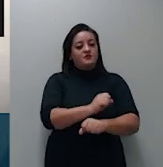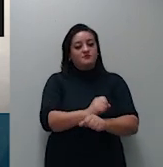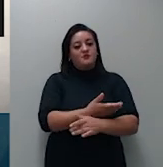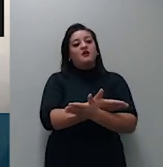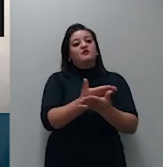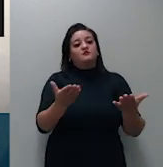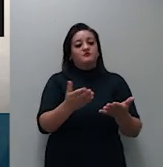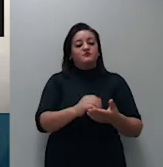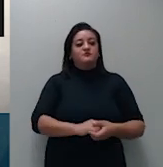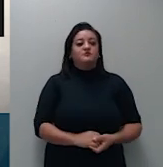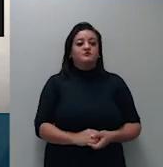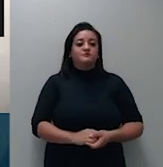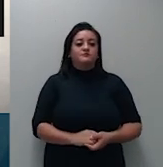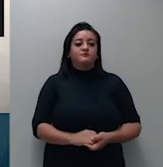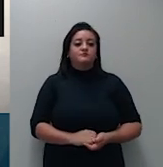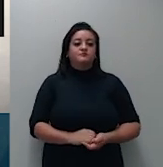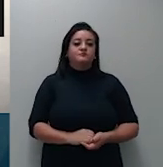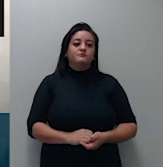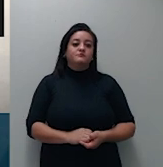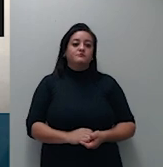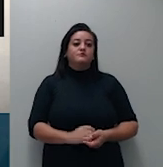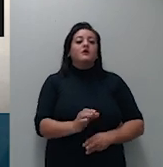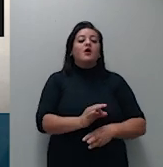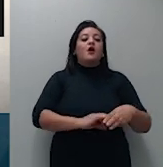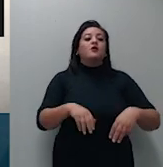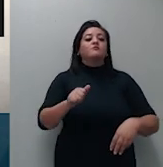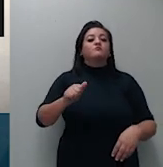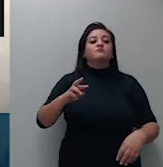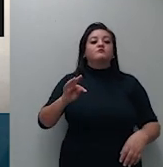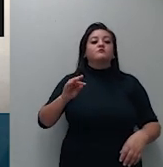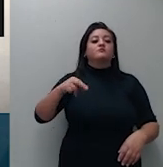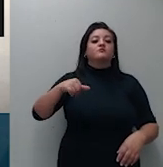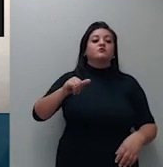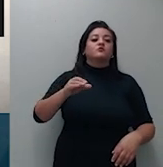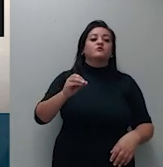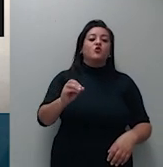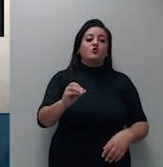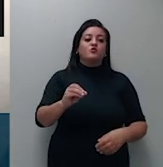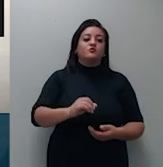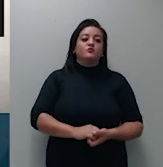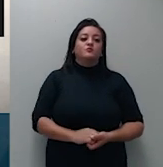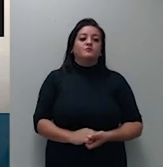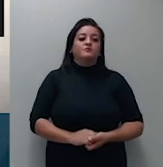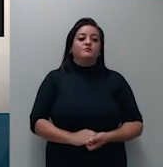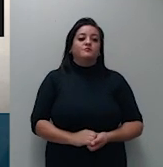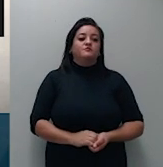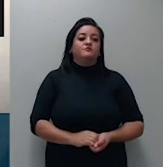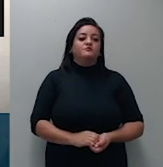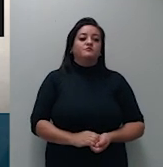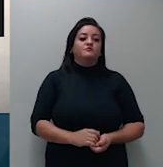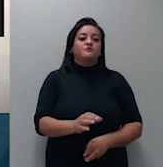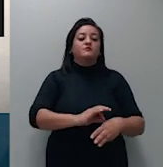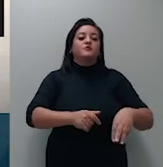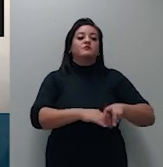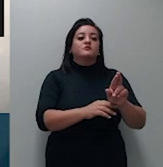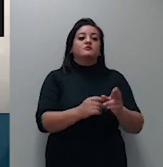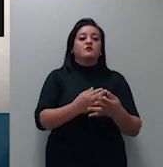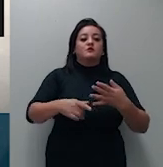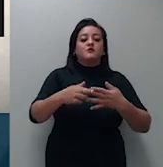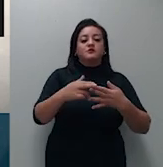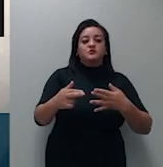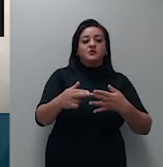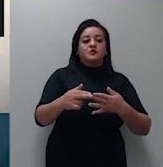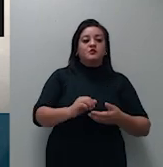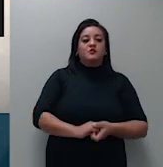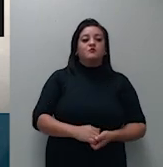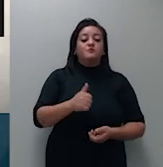aguardando os demais Ministro Antônio Carlos Ferreira relator